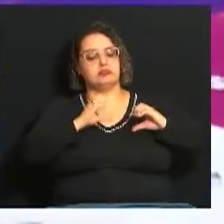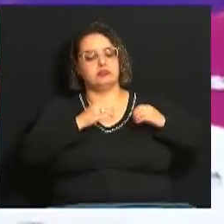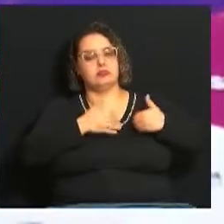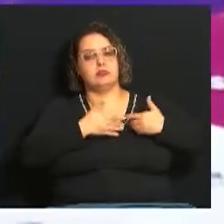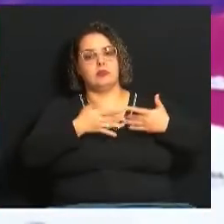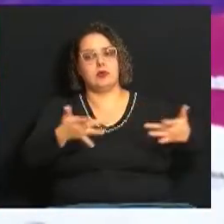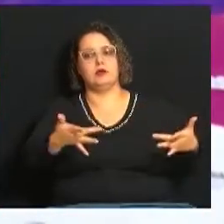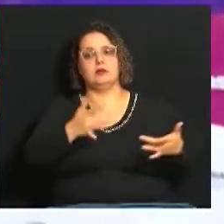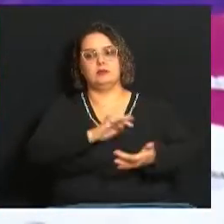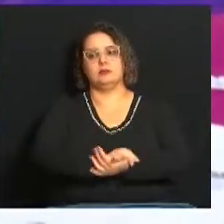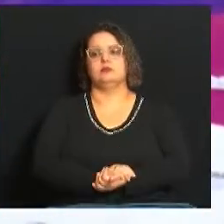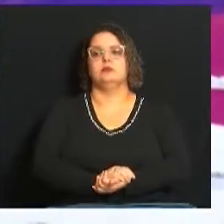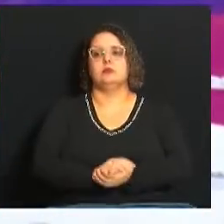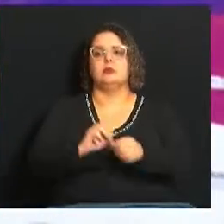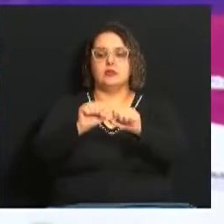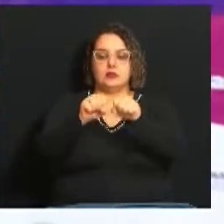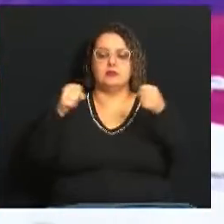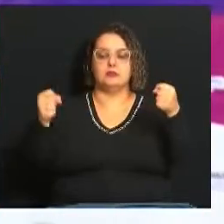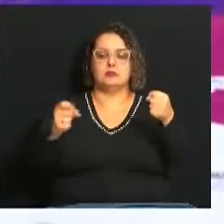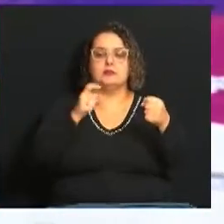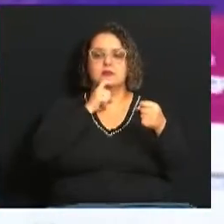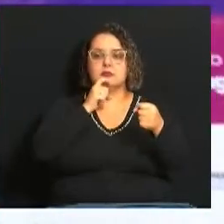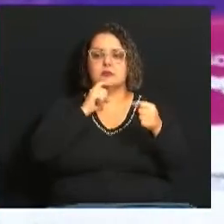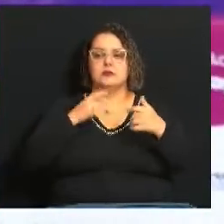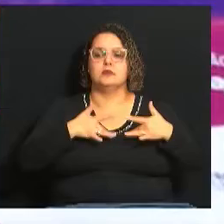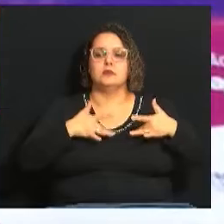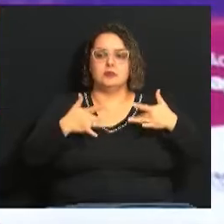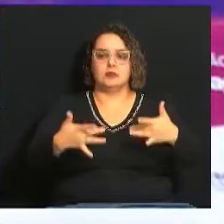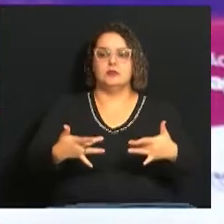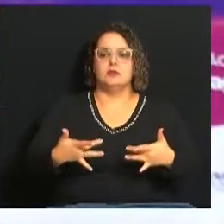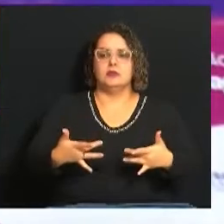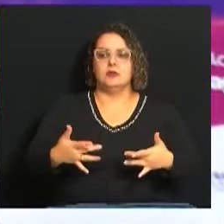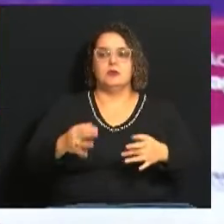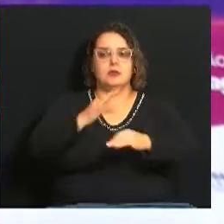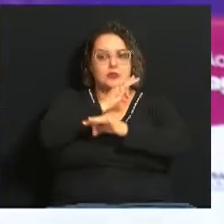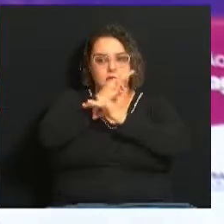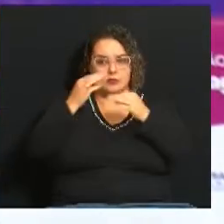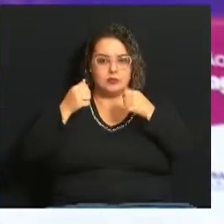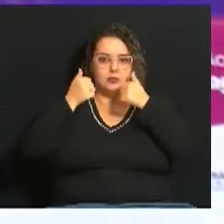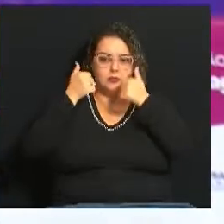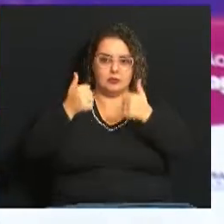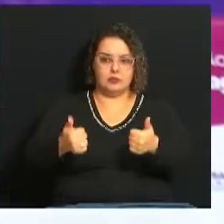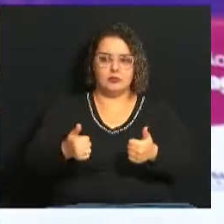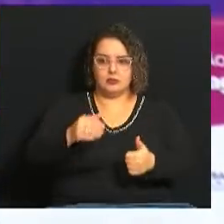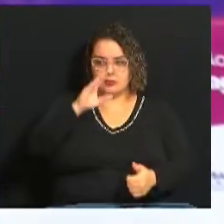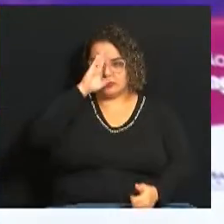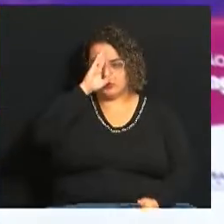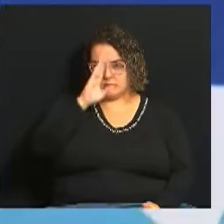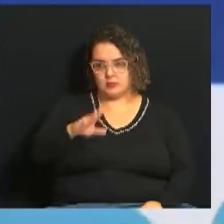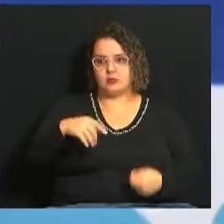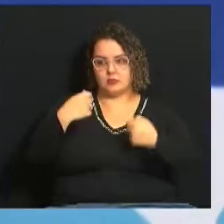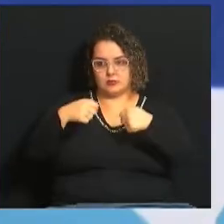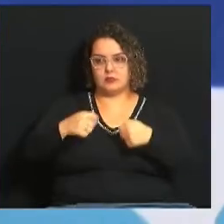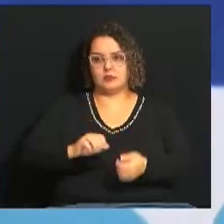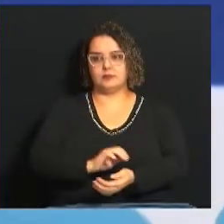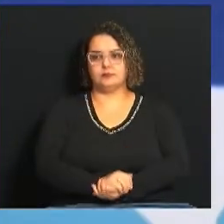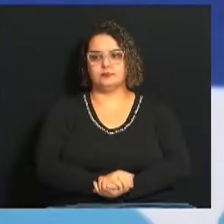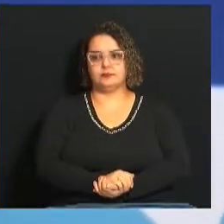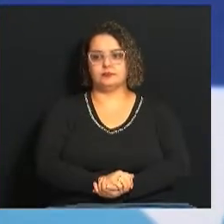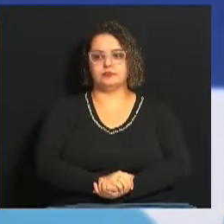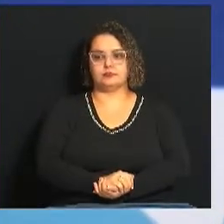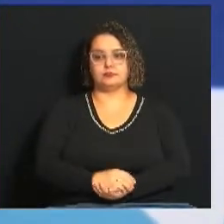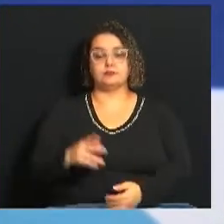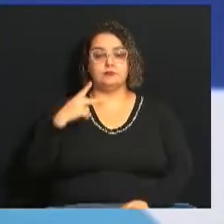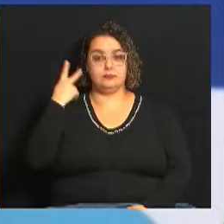principalmente abrir o guarda-roupa lá e doar roupa em ótimo estado, principalmente aos que mais precisam. O parlamentar